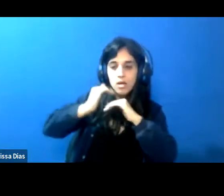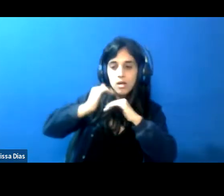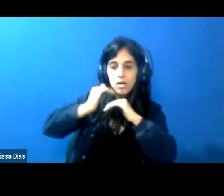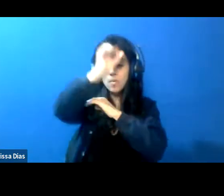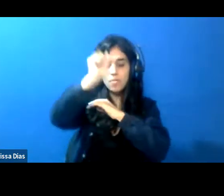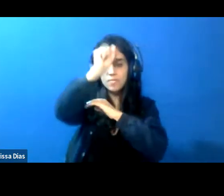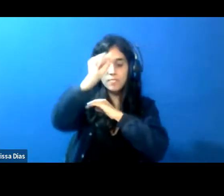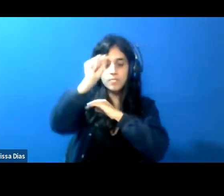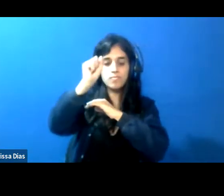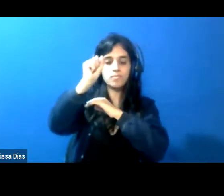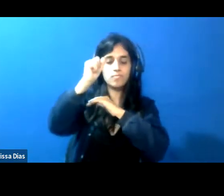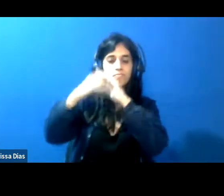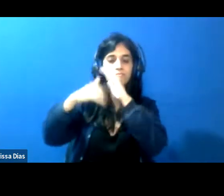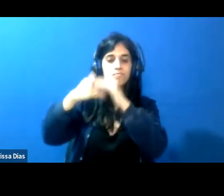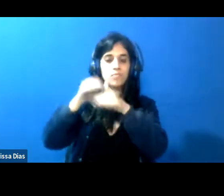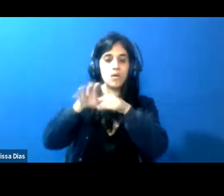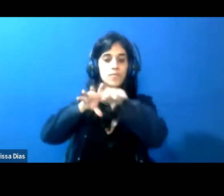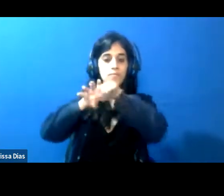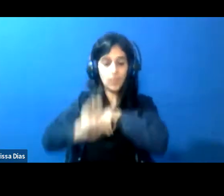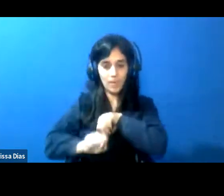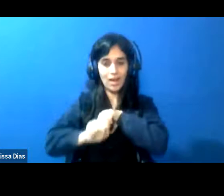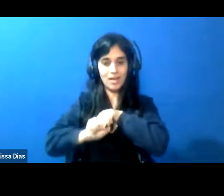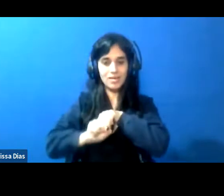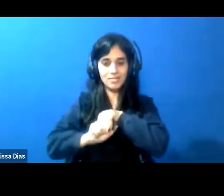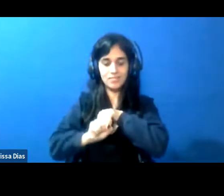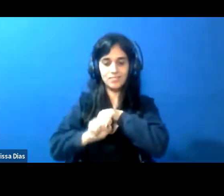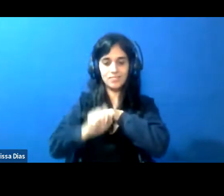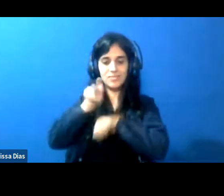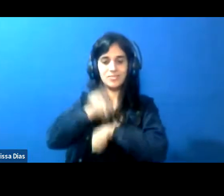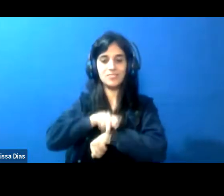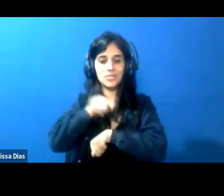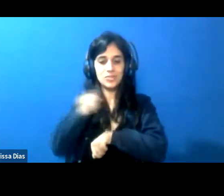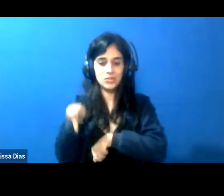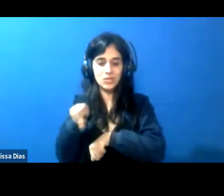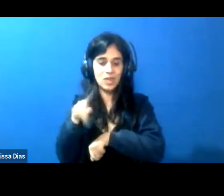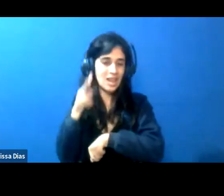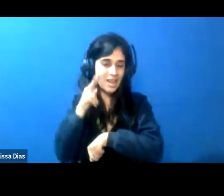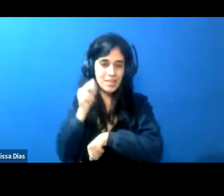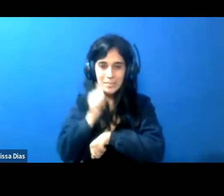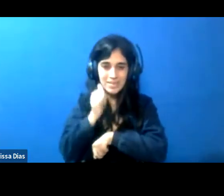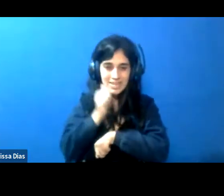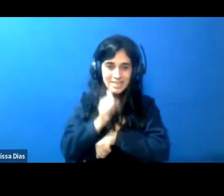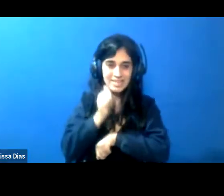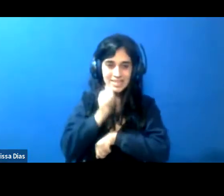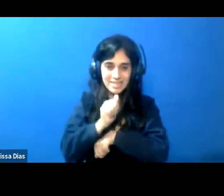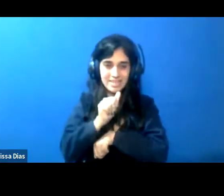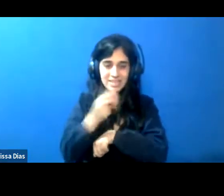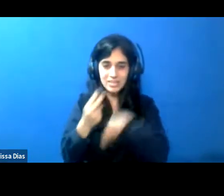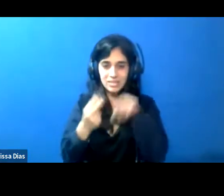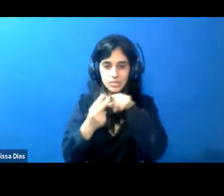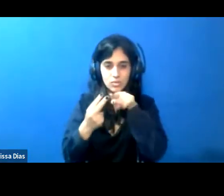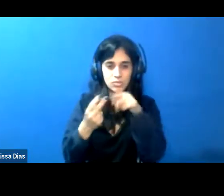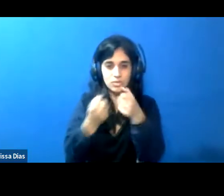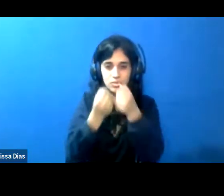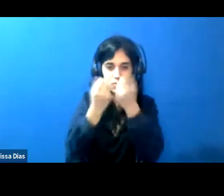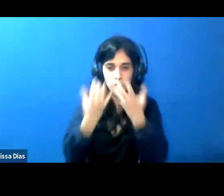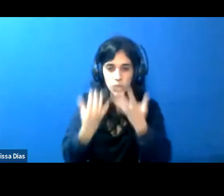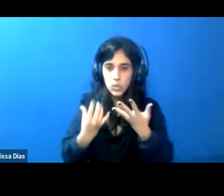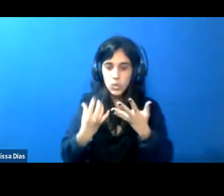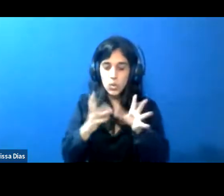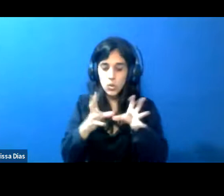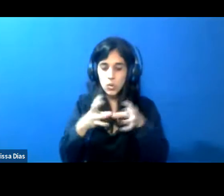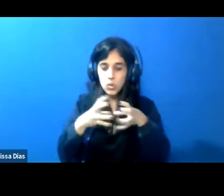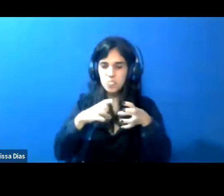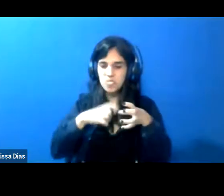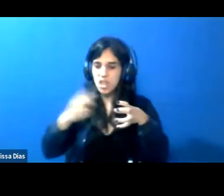Marielle fala de a comunidade delas estarem sendo invadidas por outros que não quilombolas. E agora,